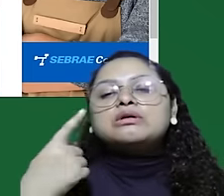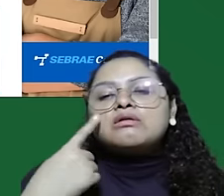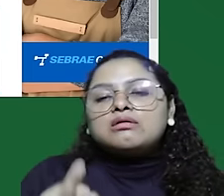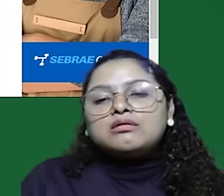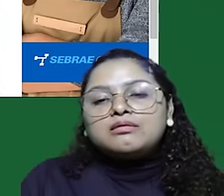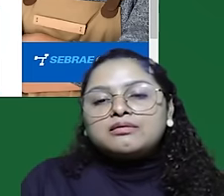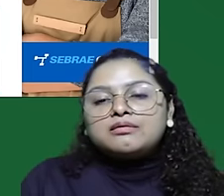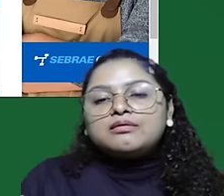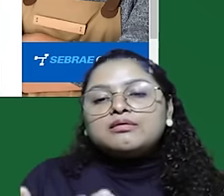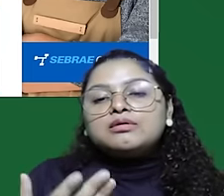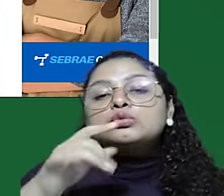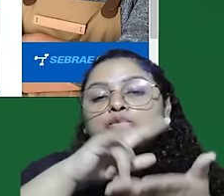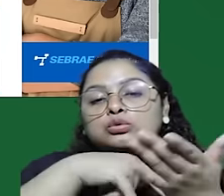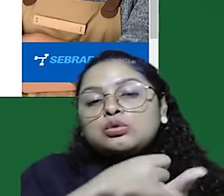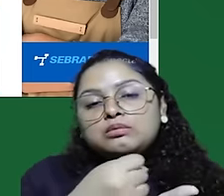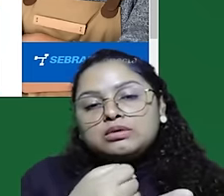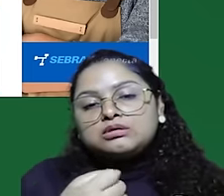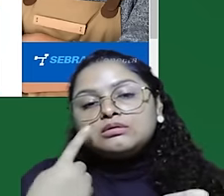ó